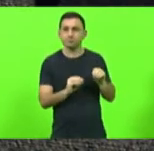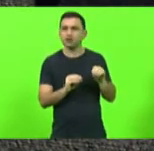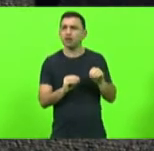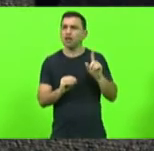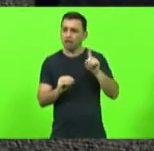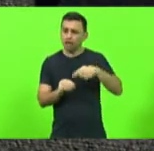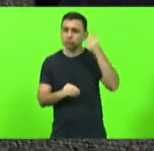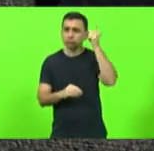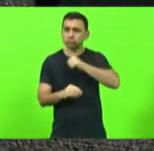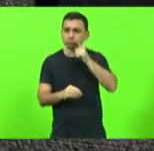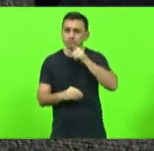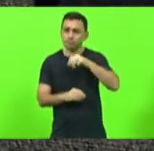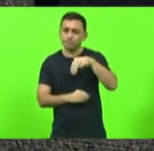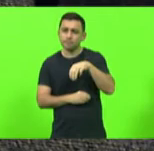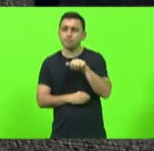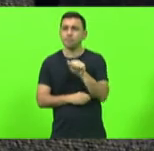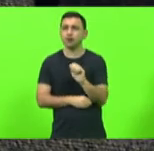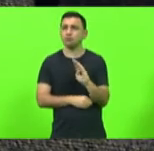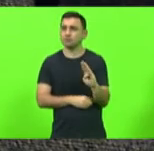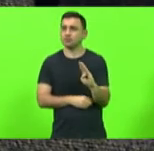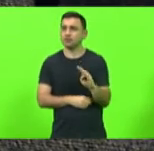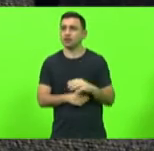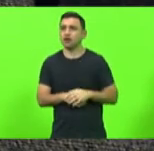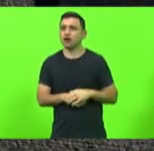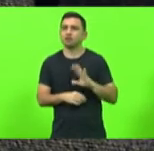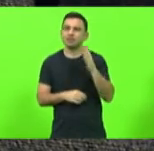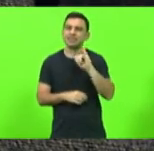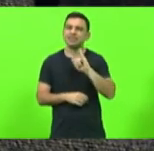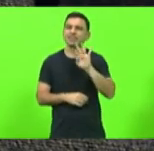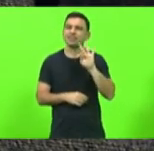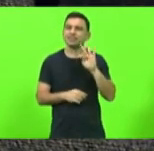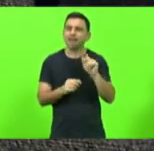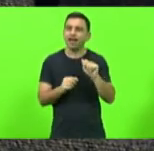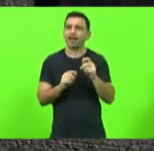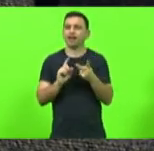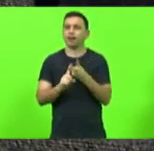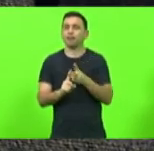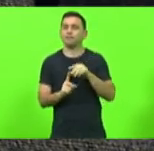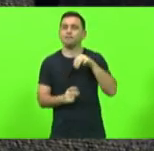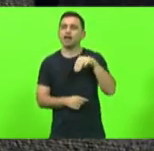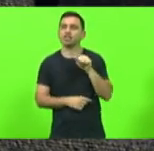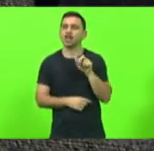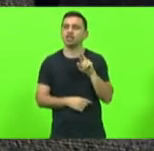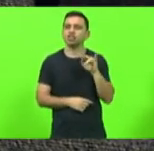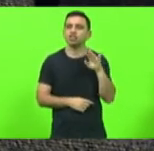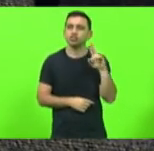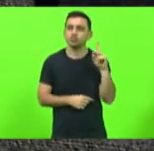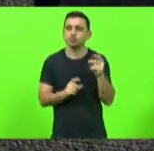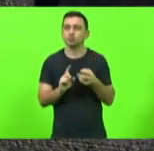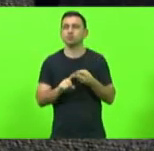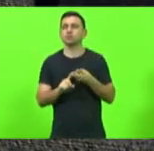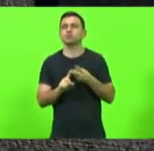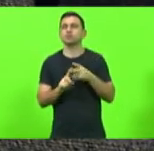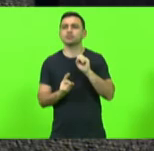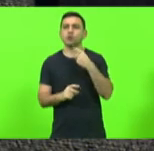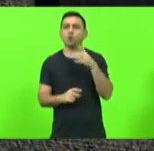MAB. São famílias atingidas pela barragem de Itá, Machadinho, Barra Grande, São Roque e Foz do